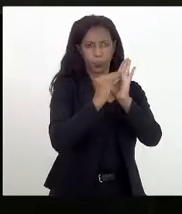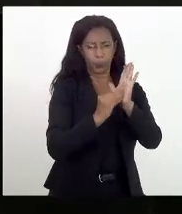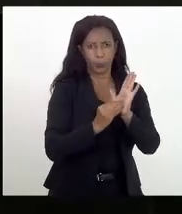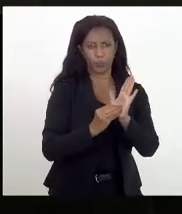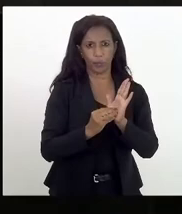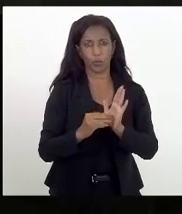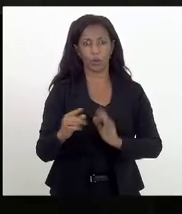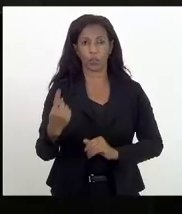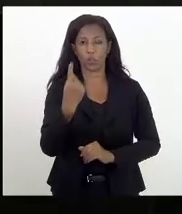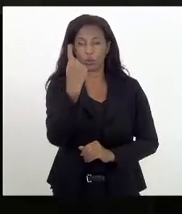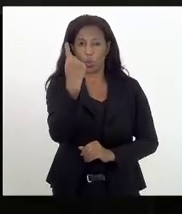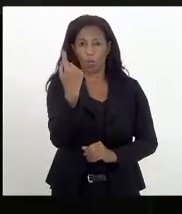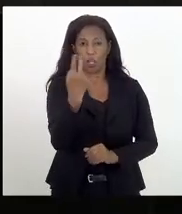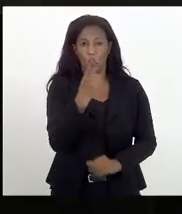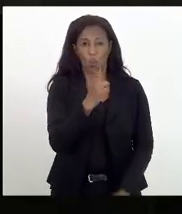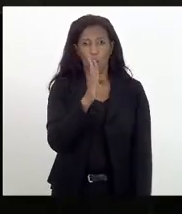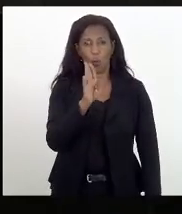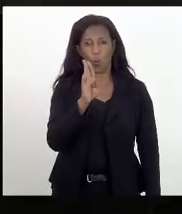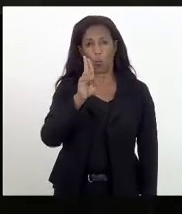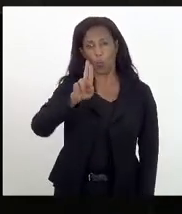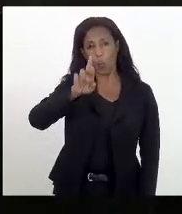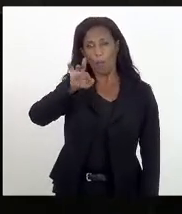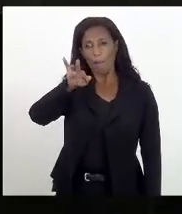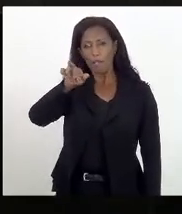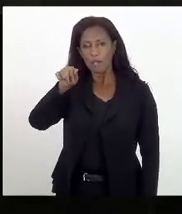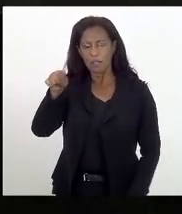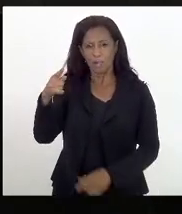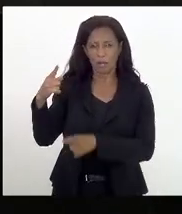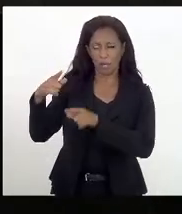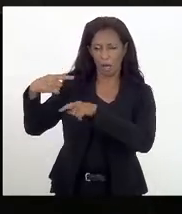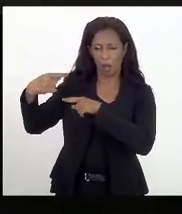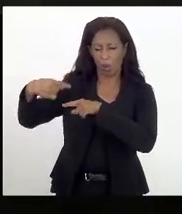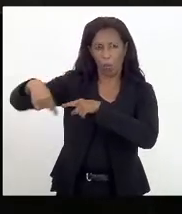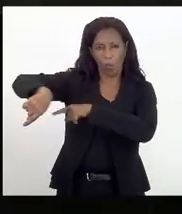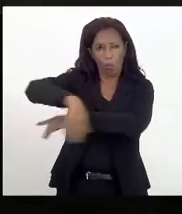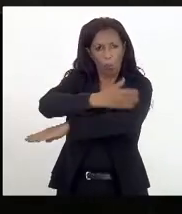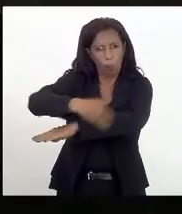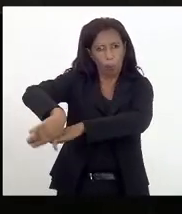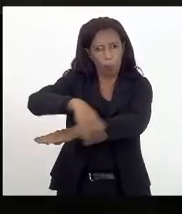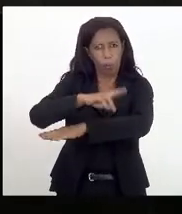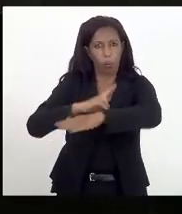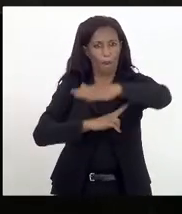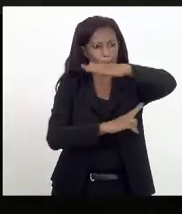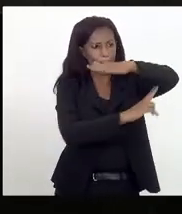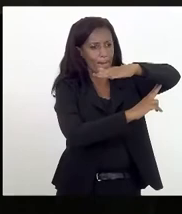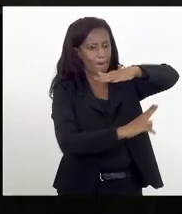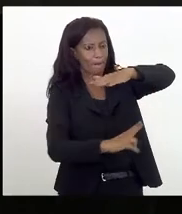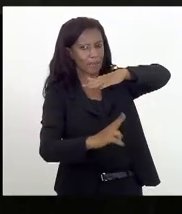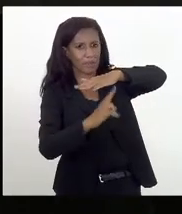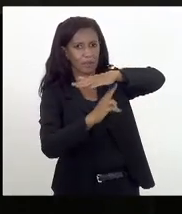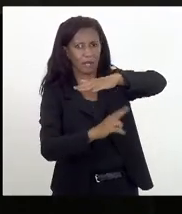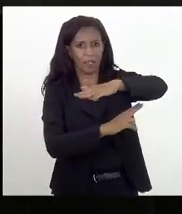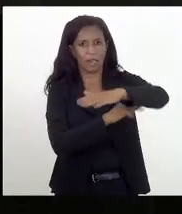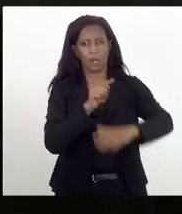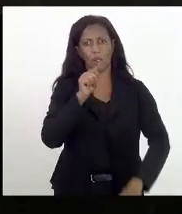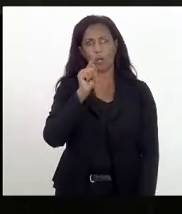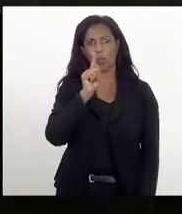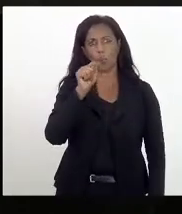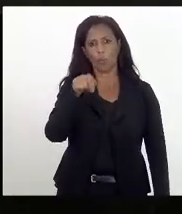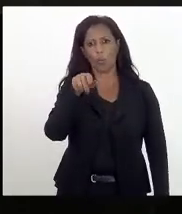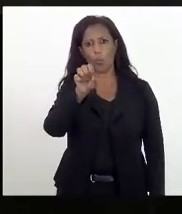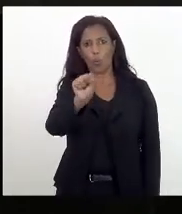um sonho e urbanização drenagem construção de Praças ciclovia passarela 1.8 bilhão de reais